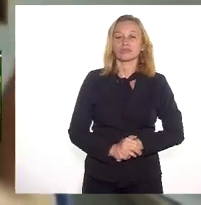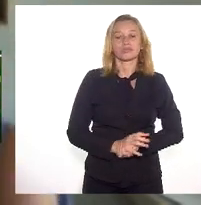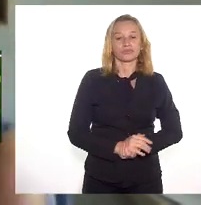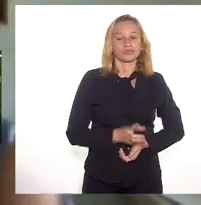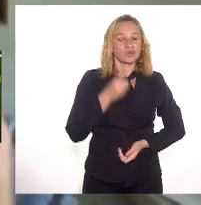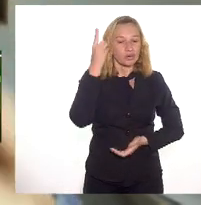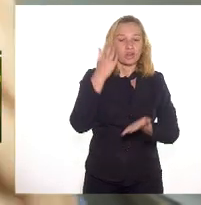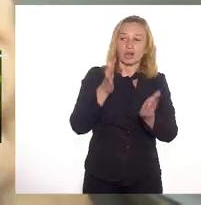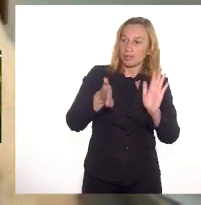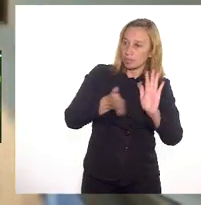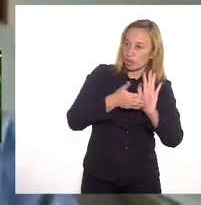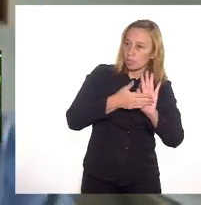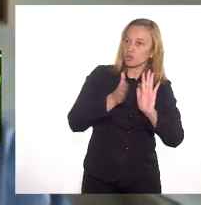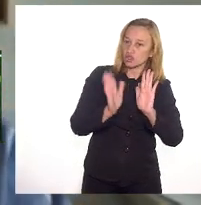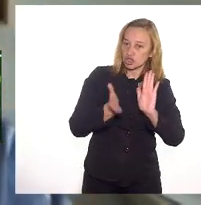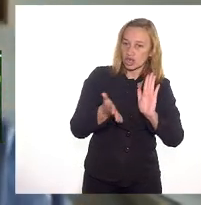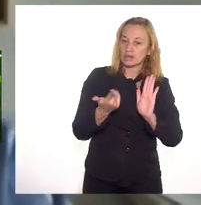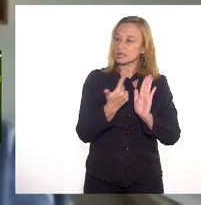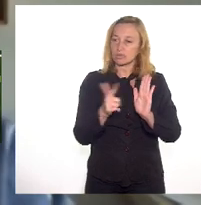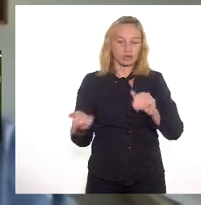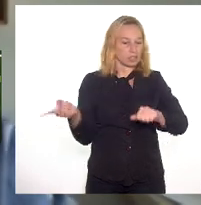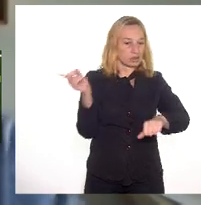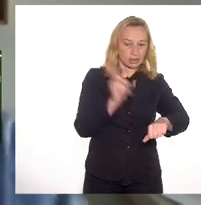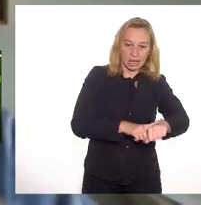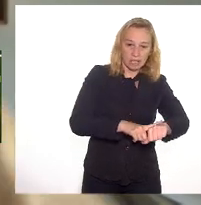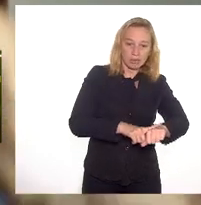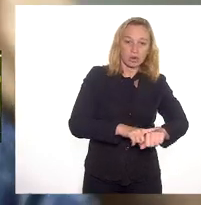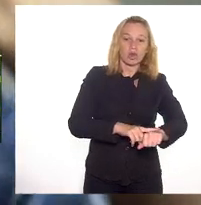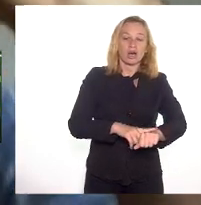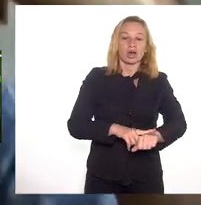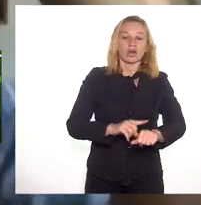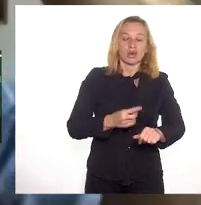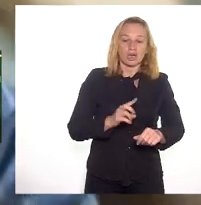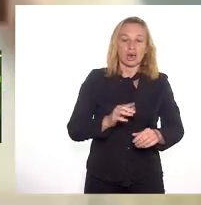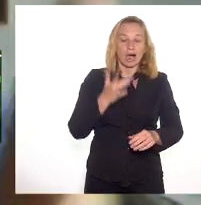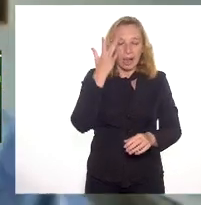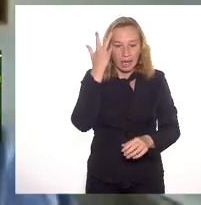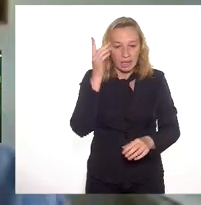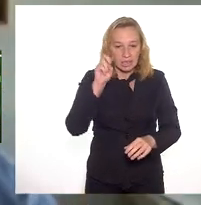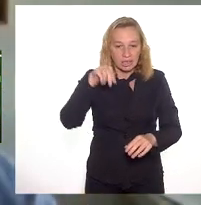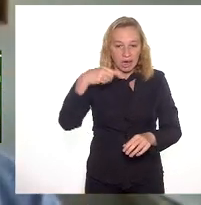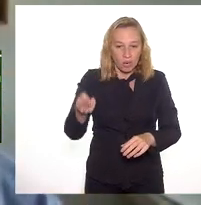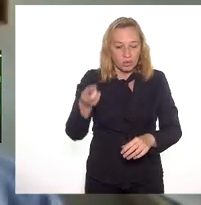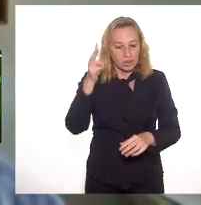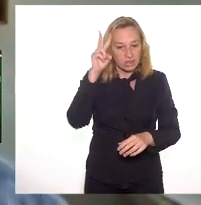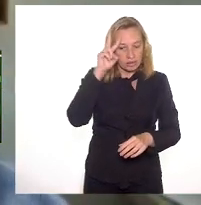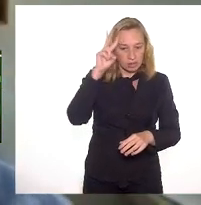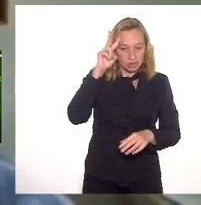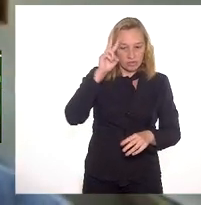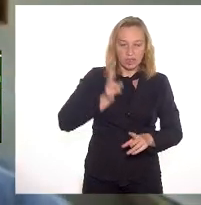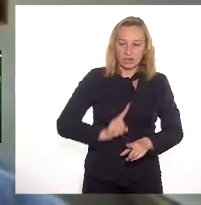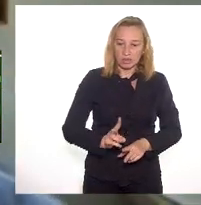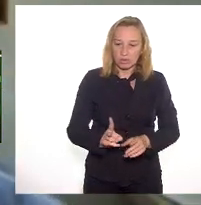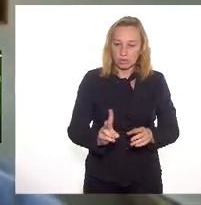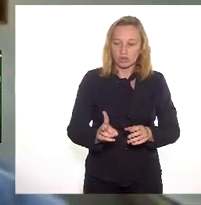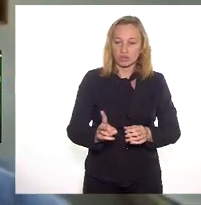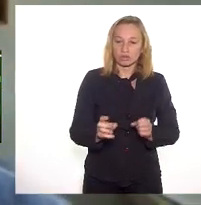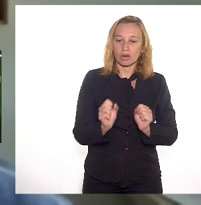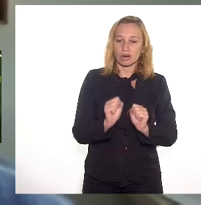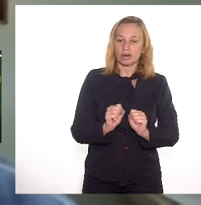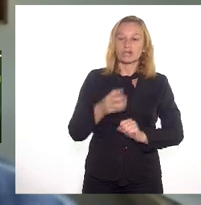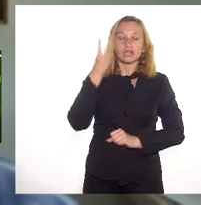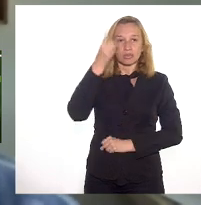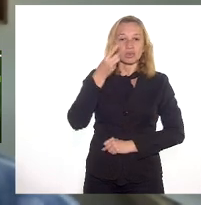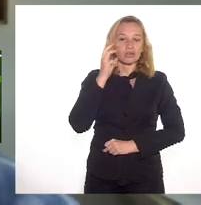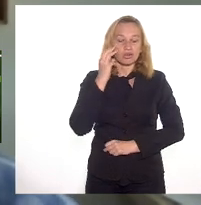essa proposta, que caso não haja tempo hoje, a gente se desdobra da oitiva também para segunda-feira próxima. Deputado